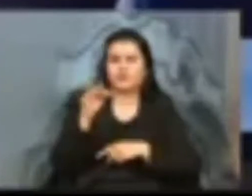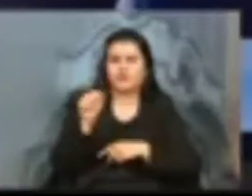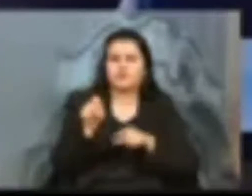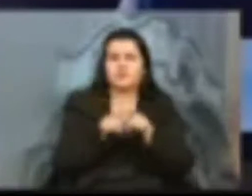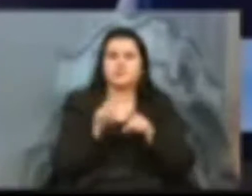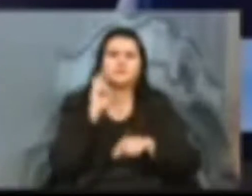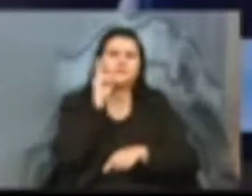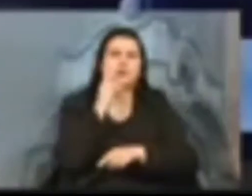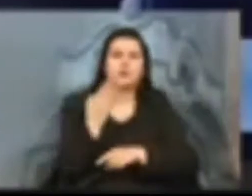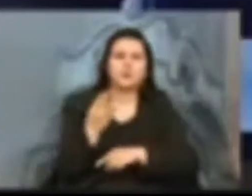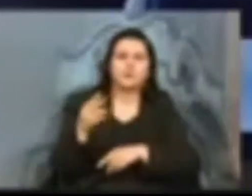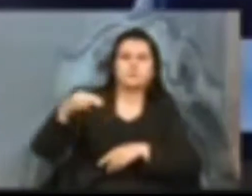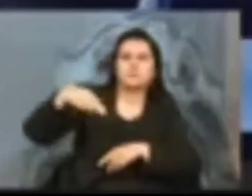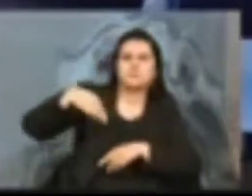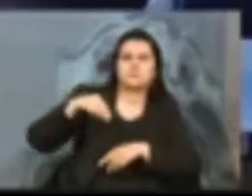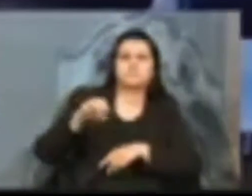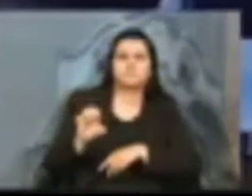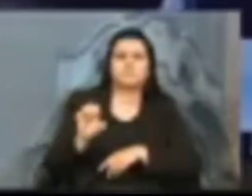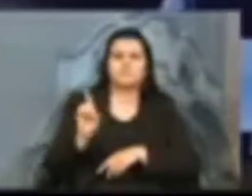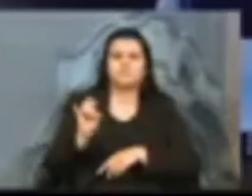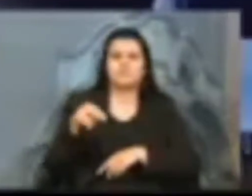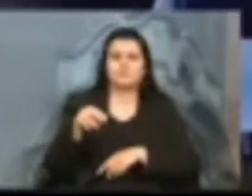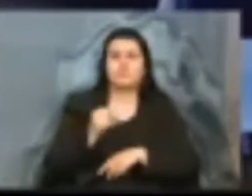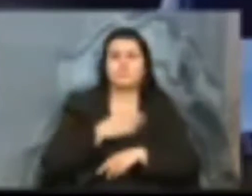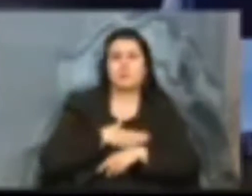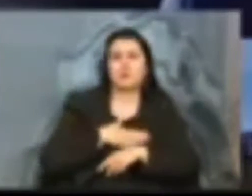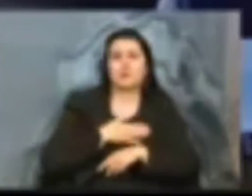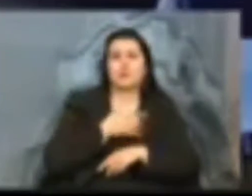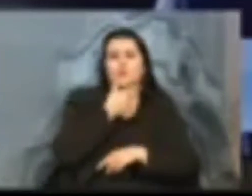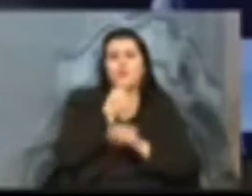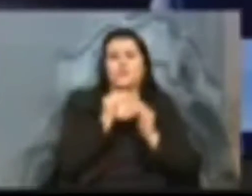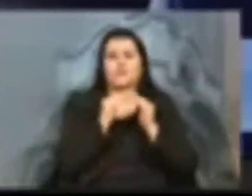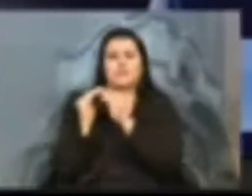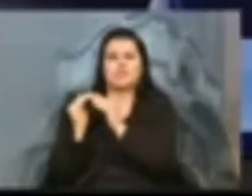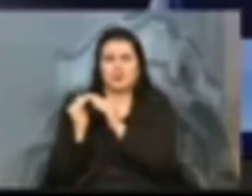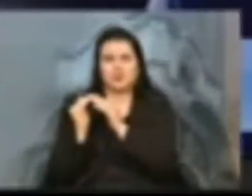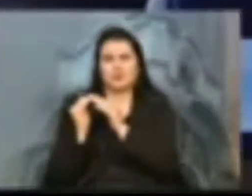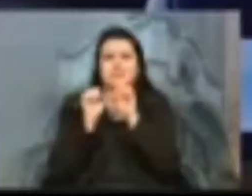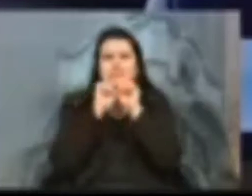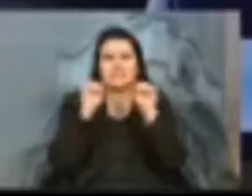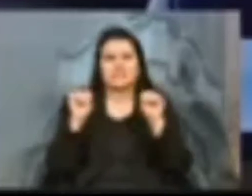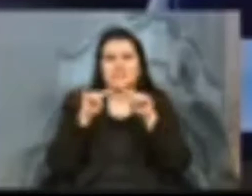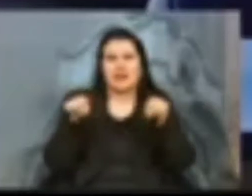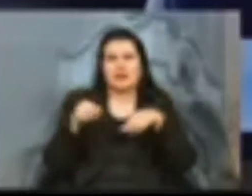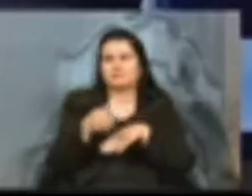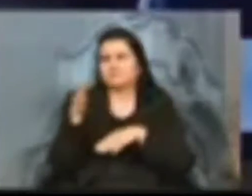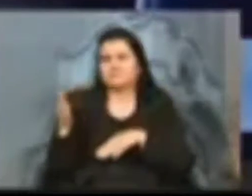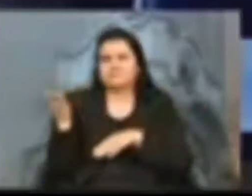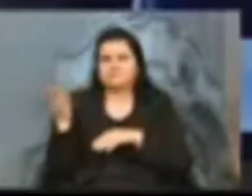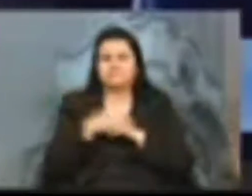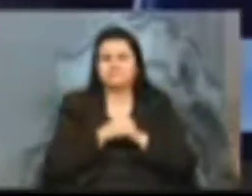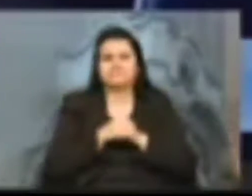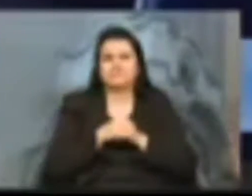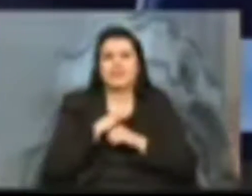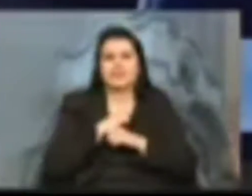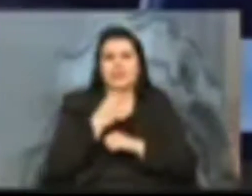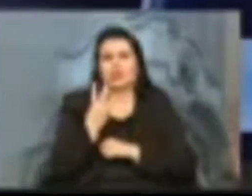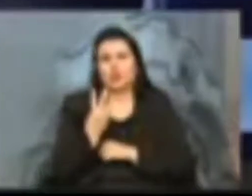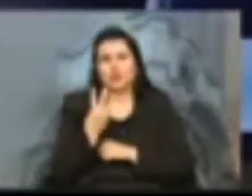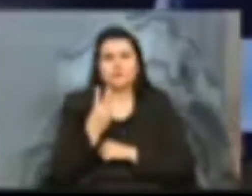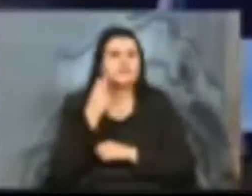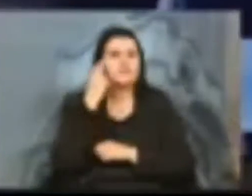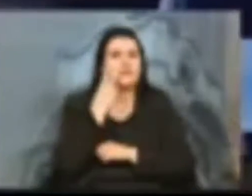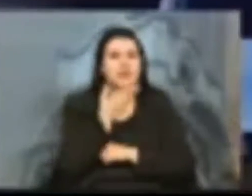Medina, e meu vizinho de gabinete. São dois vereadores que eu tenho